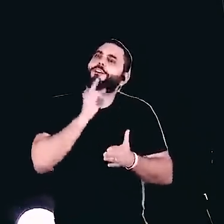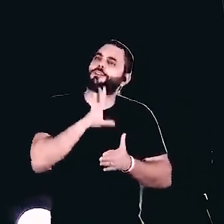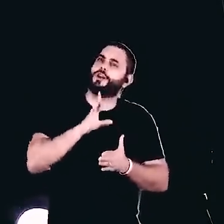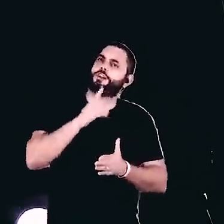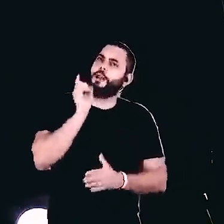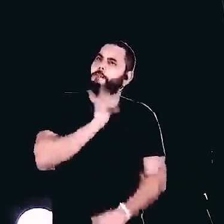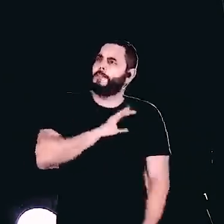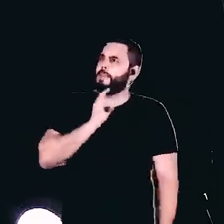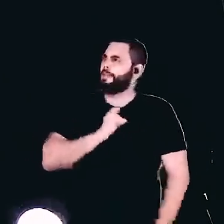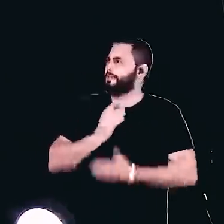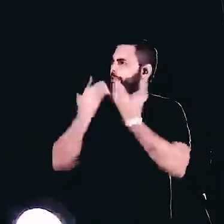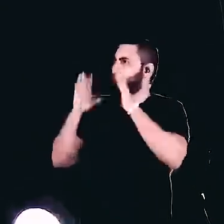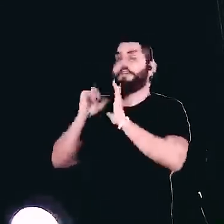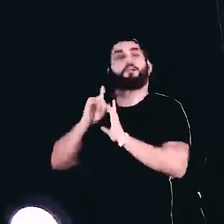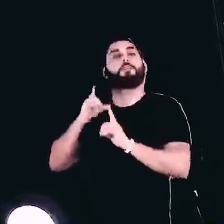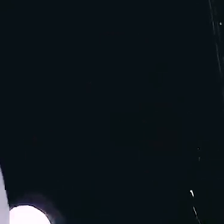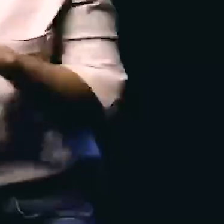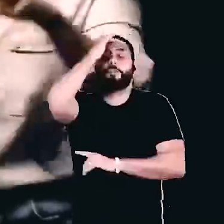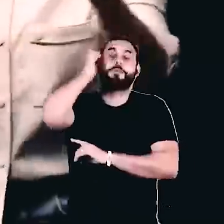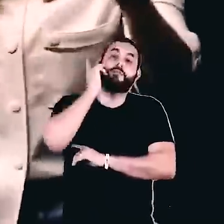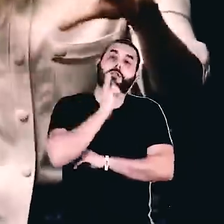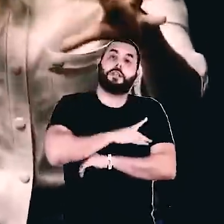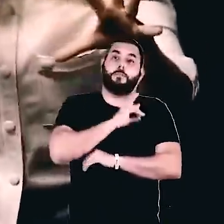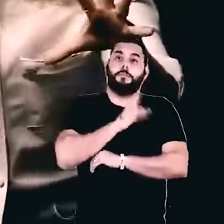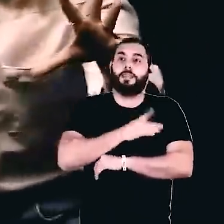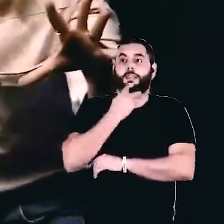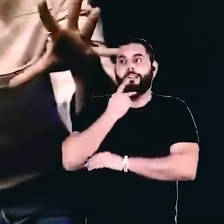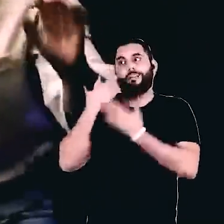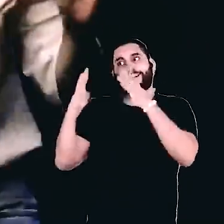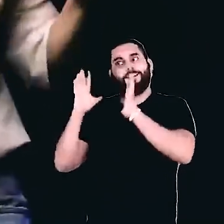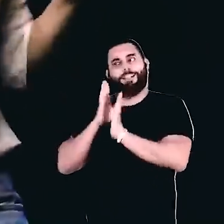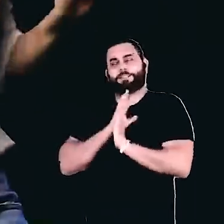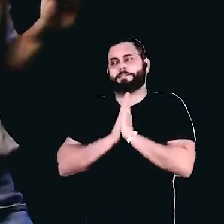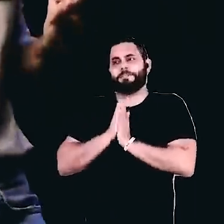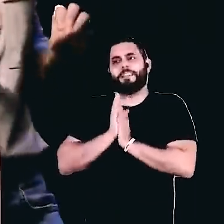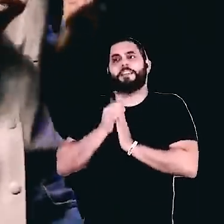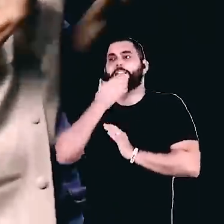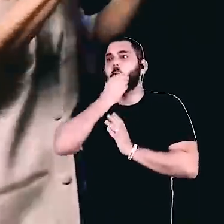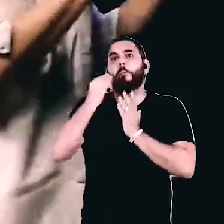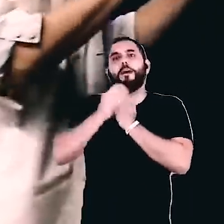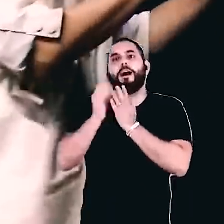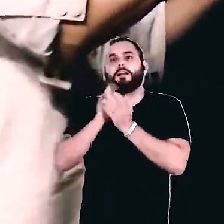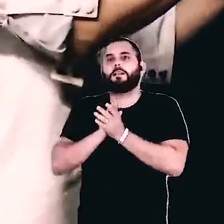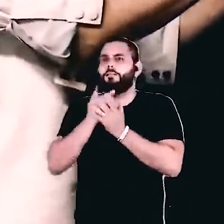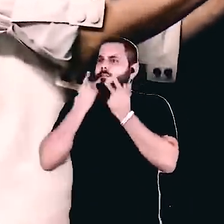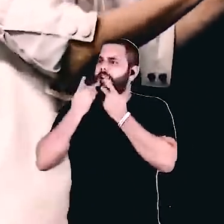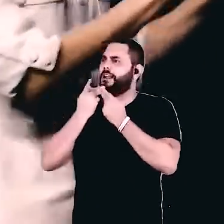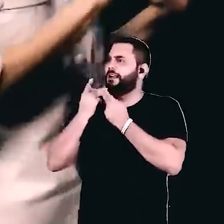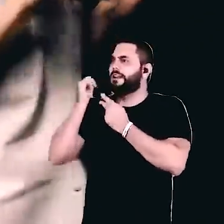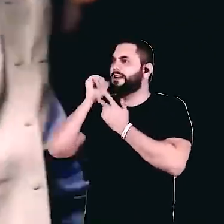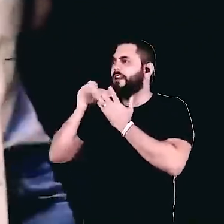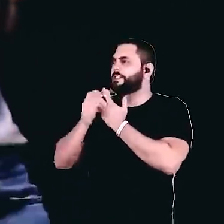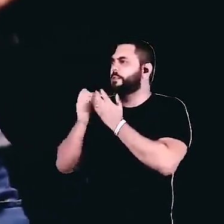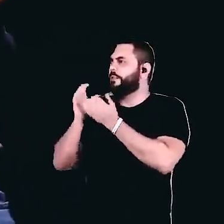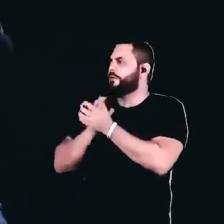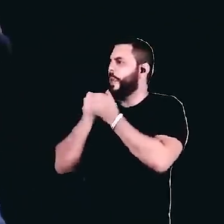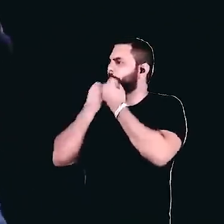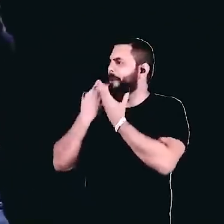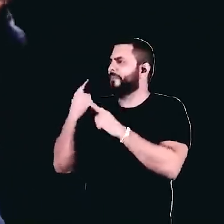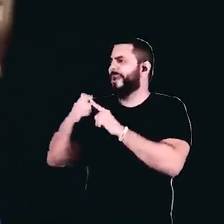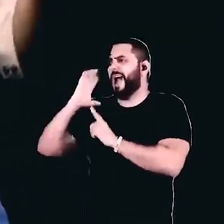tinha medo de elogiar, porque tem gente que tem medo de elogiar, vamos falar a verdade. Tem marido que não elogia a mulher porque acha que ela vai se